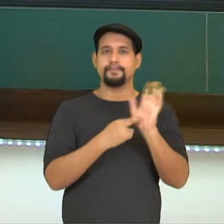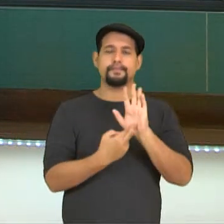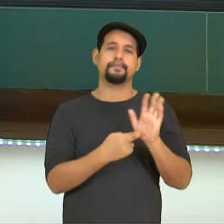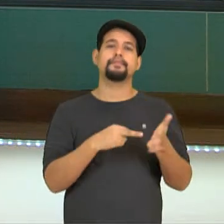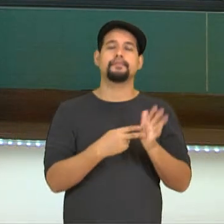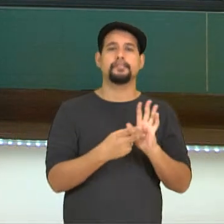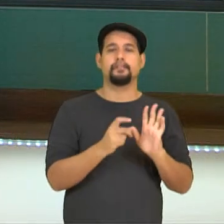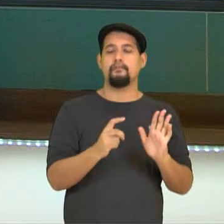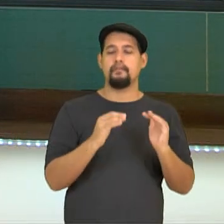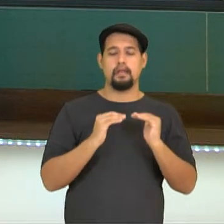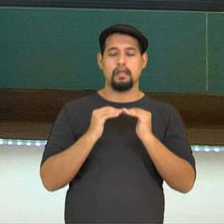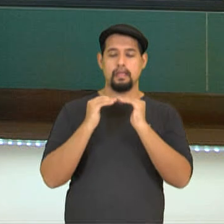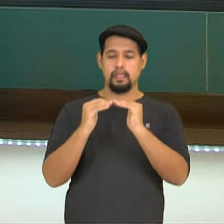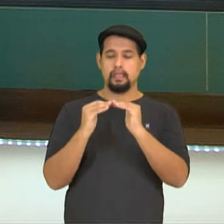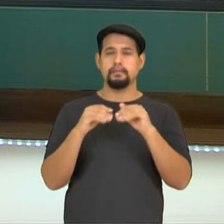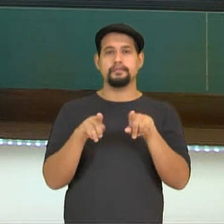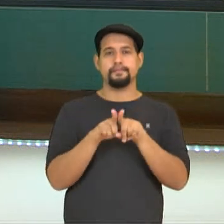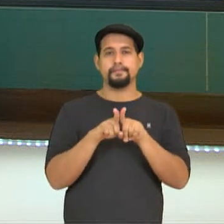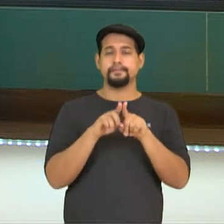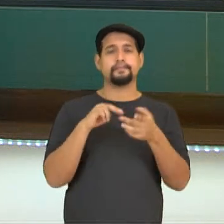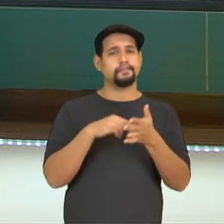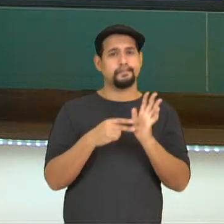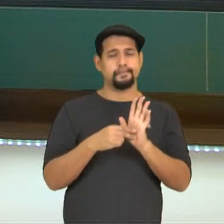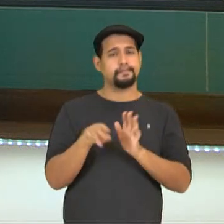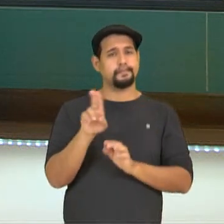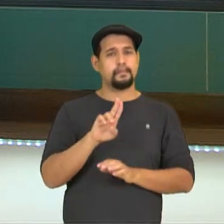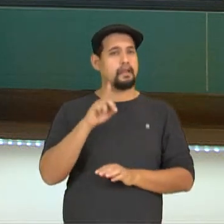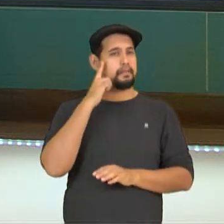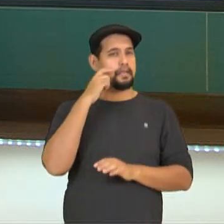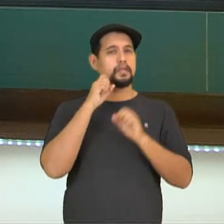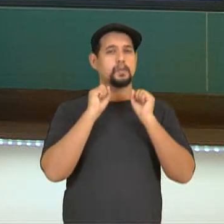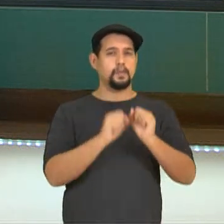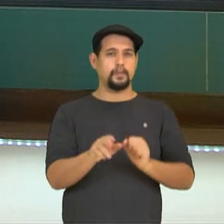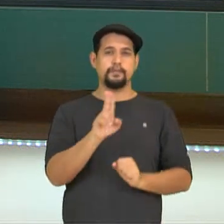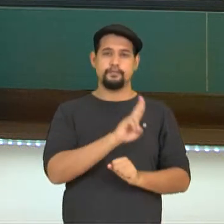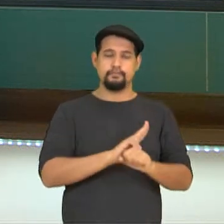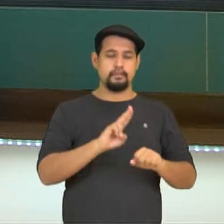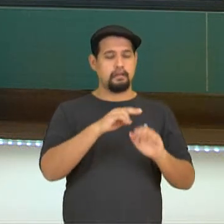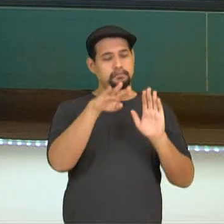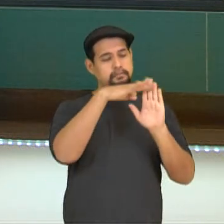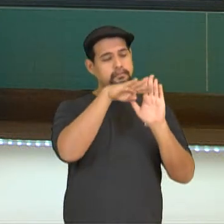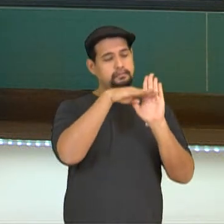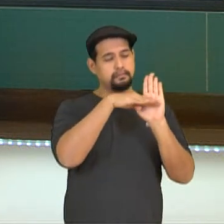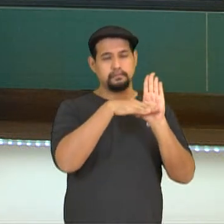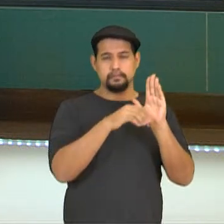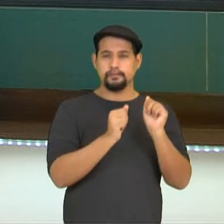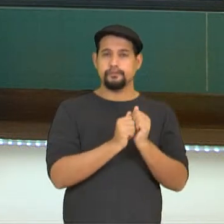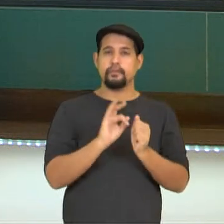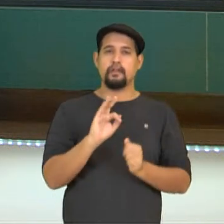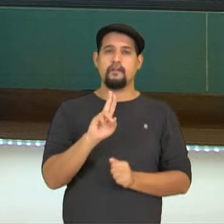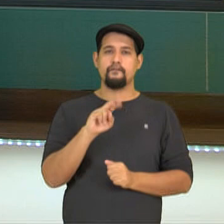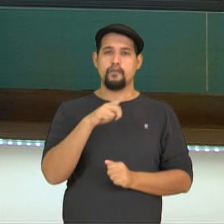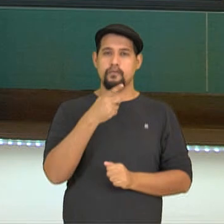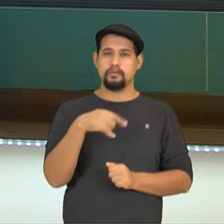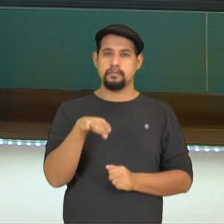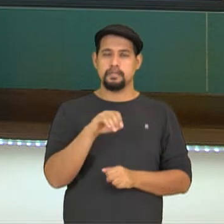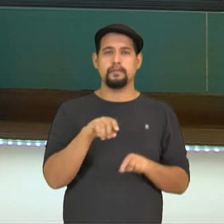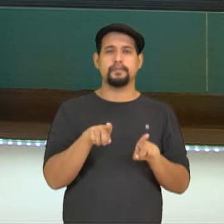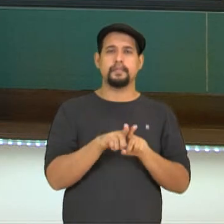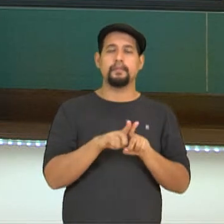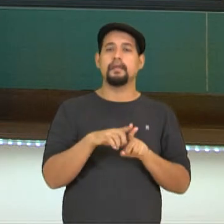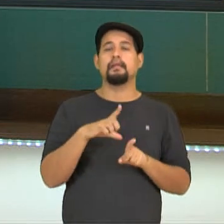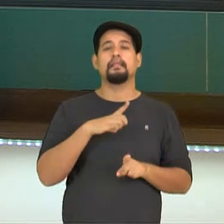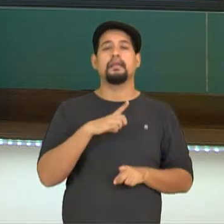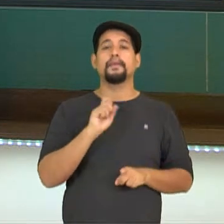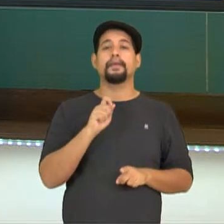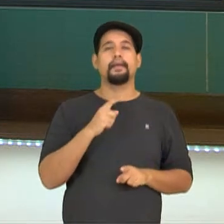serão simétricos. Então também é uma propriedade que nós podemos colocar aqui em relação às funções, né, quando elas têm